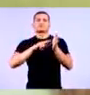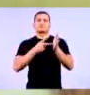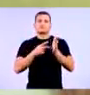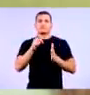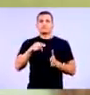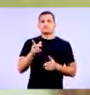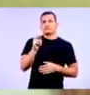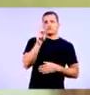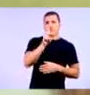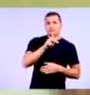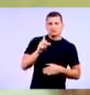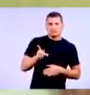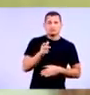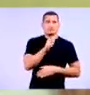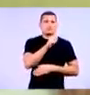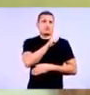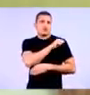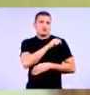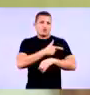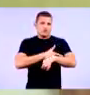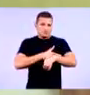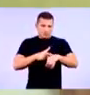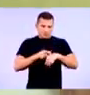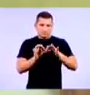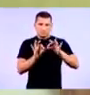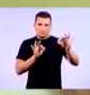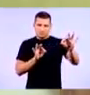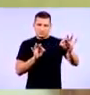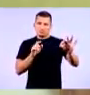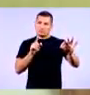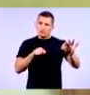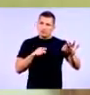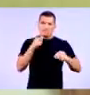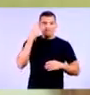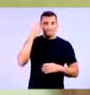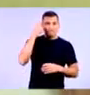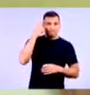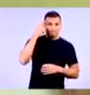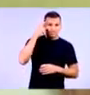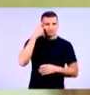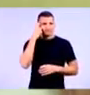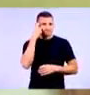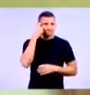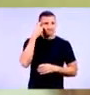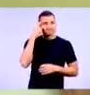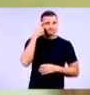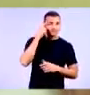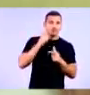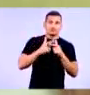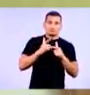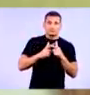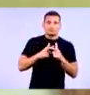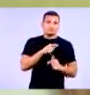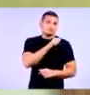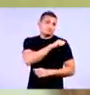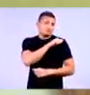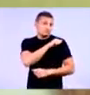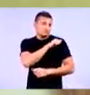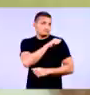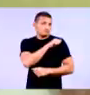professor e do aluno na educação à distância, elas são repensadas, né? Porque o aluno, ele deixa de ser um